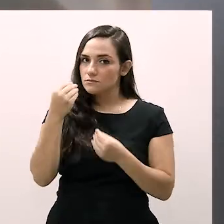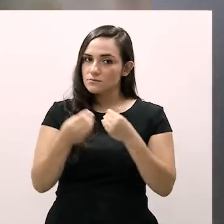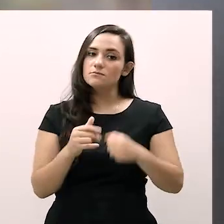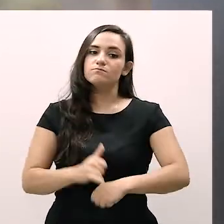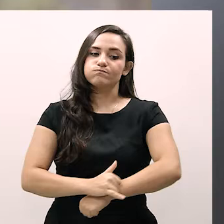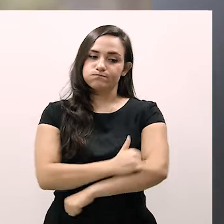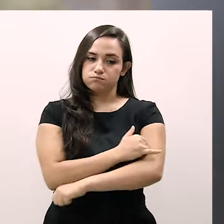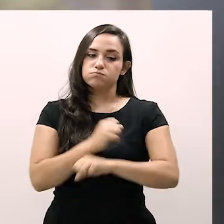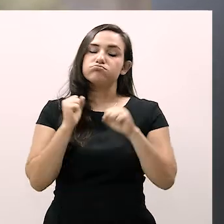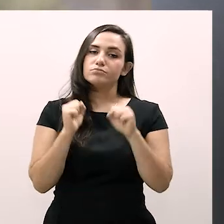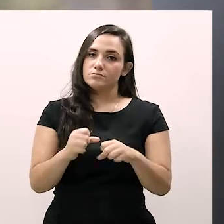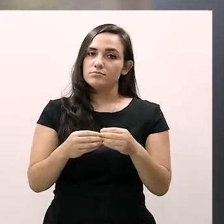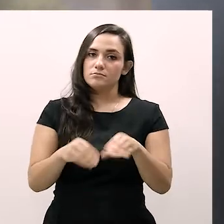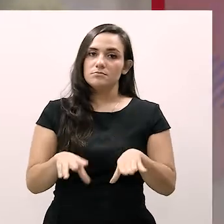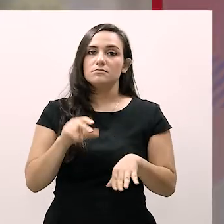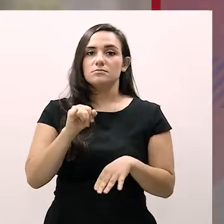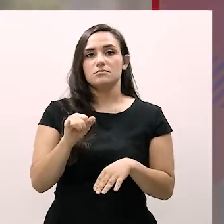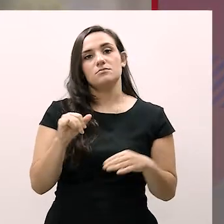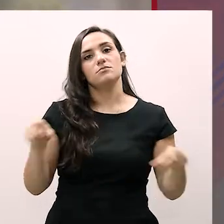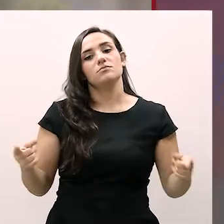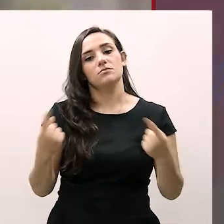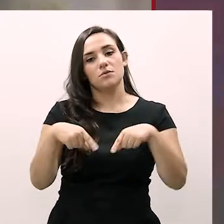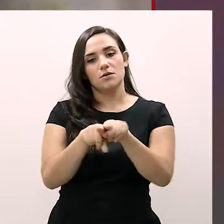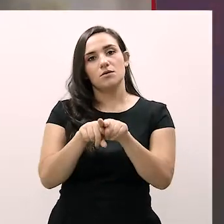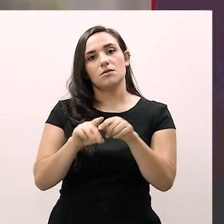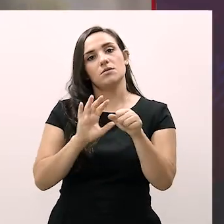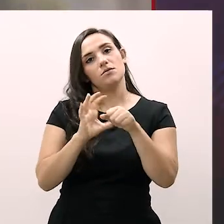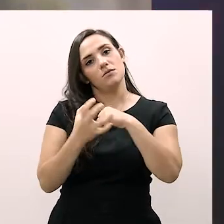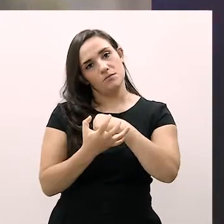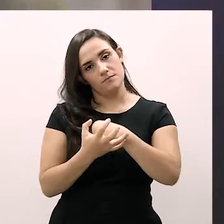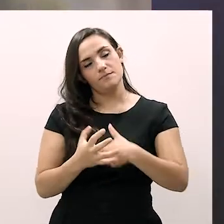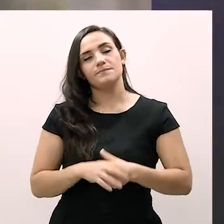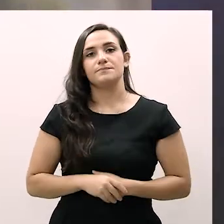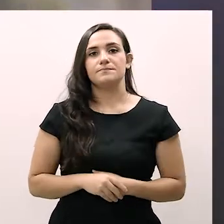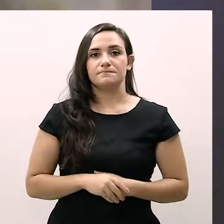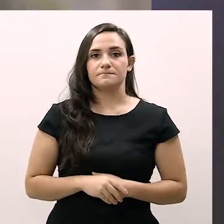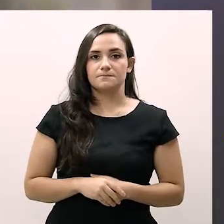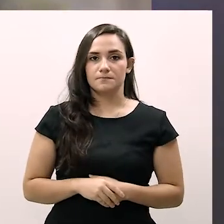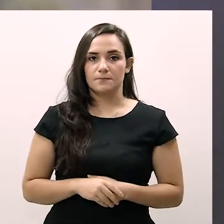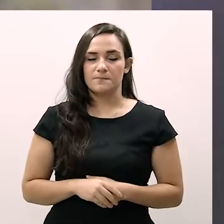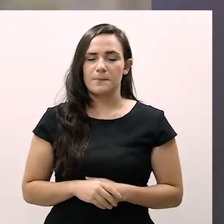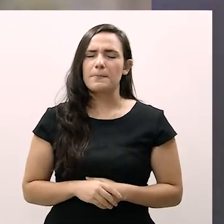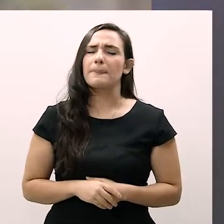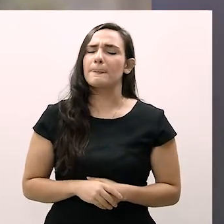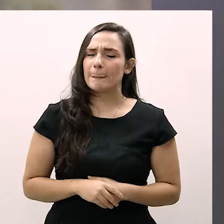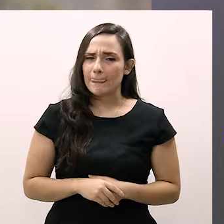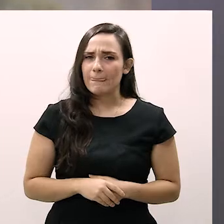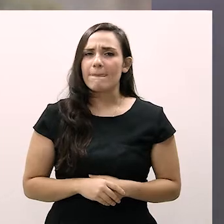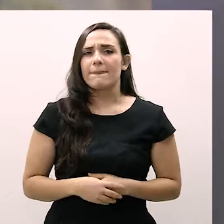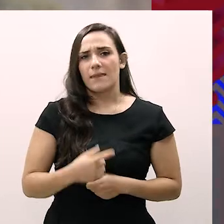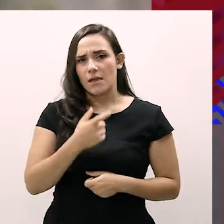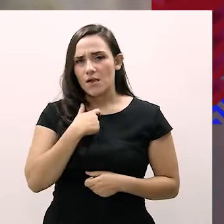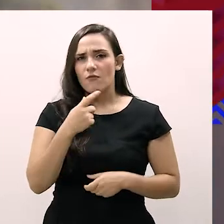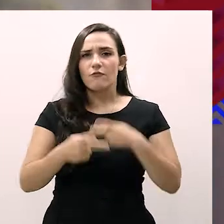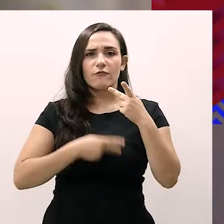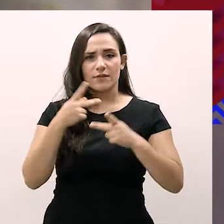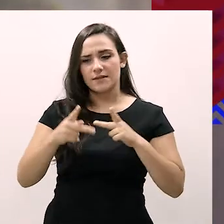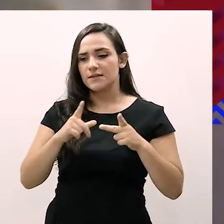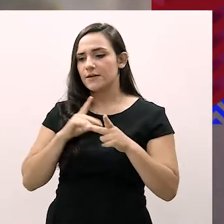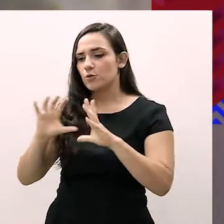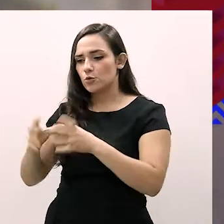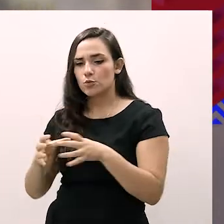Covid. Então, e a gente, por exemplo, começa a comentar a respeito dos grupos de risco,